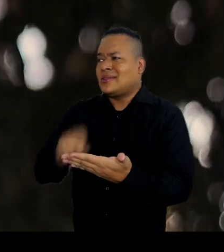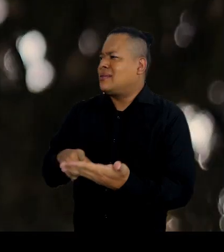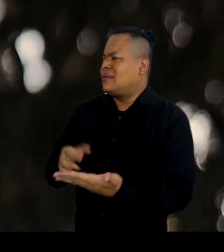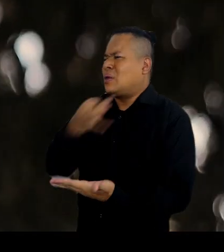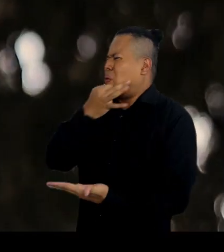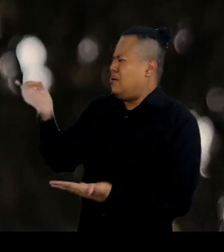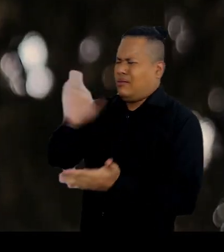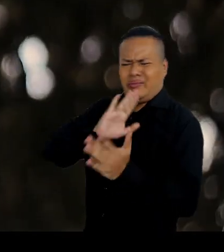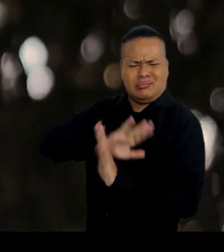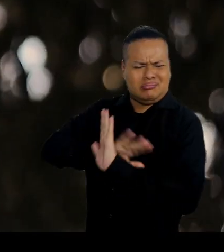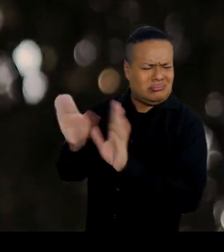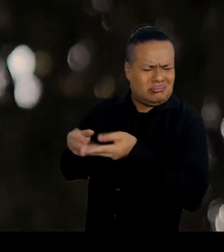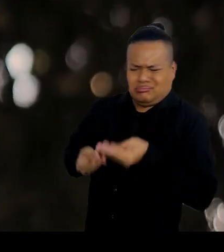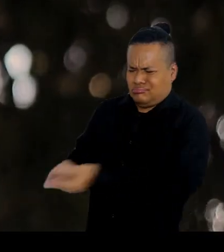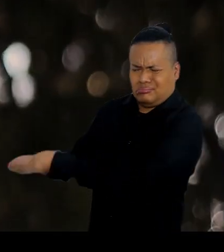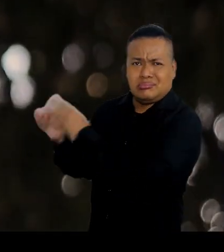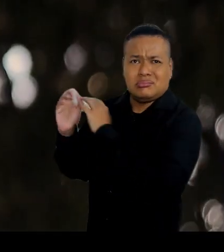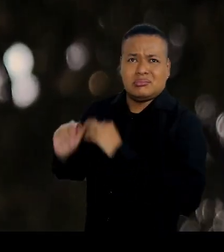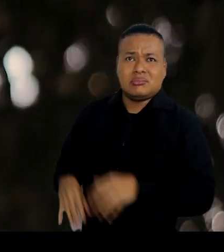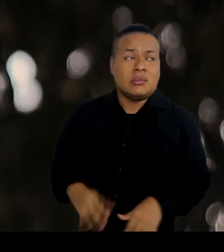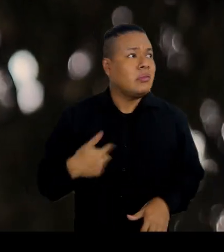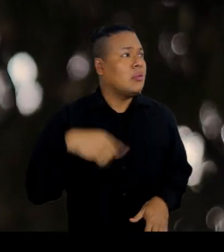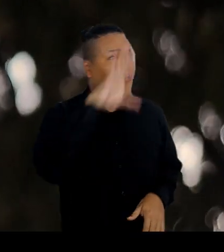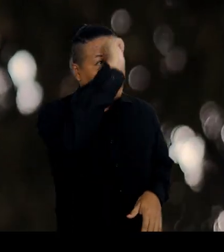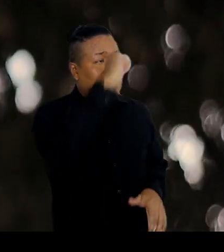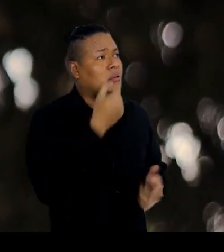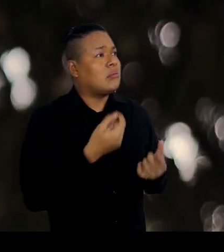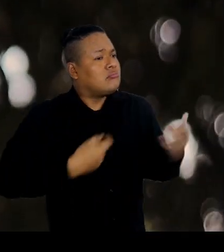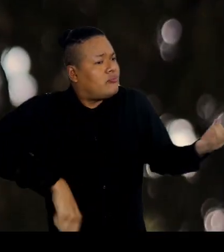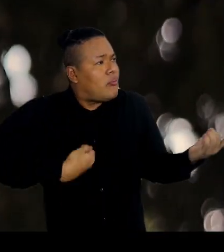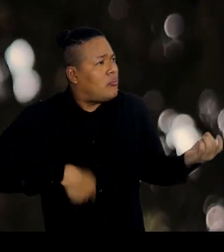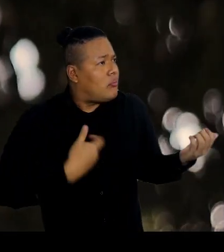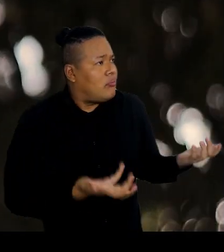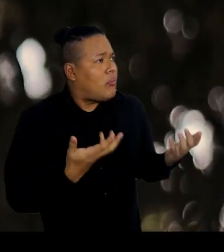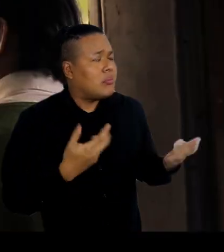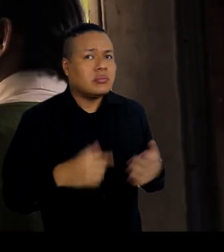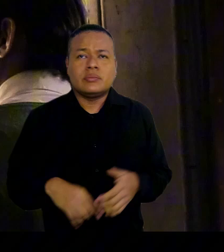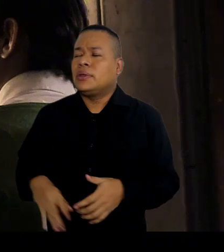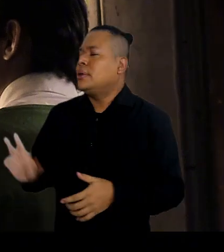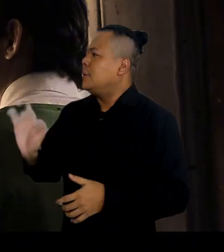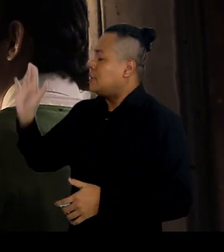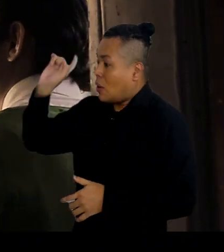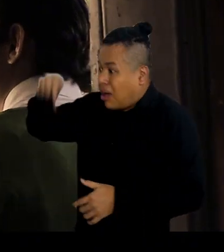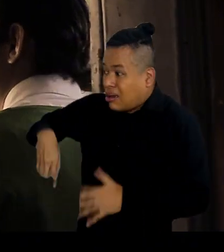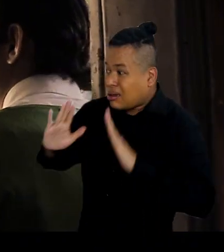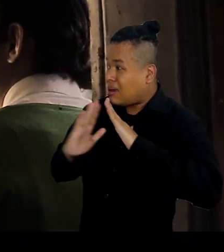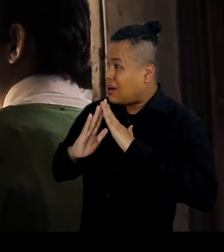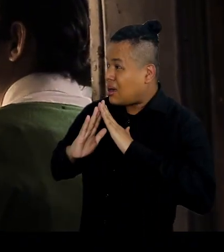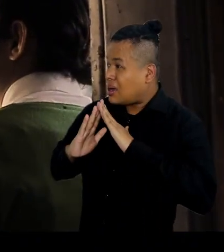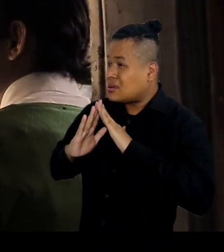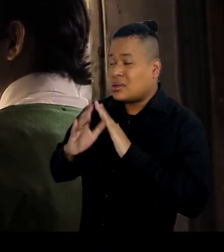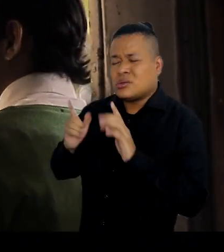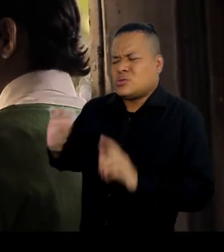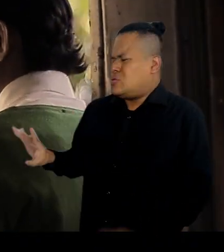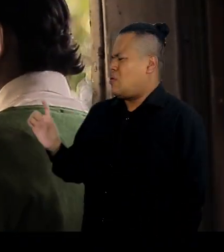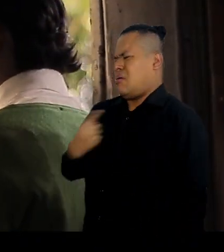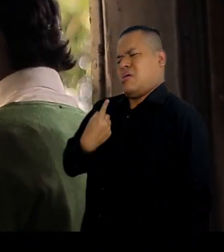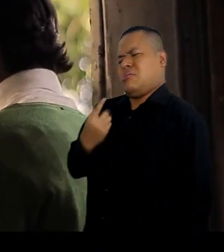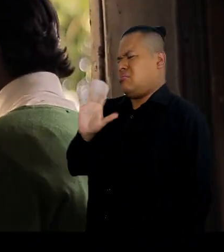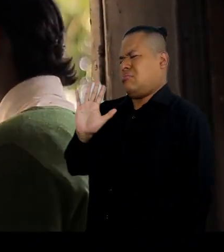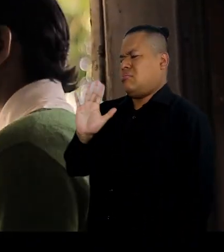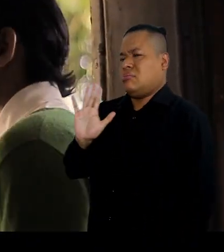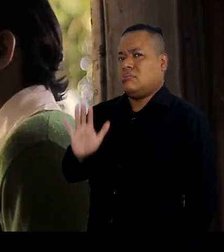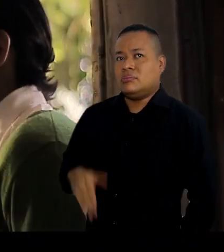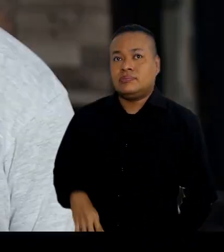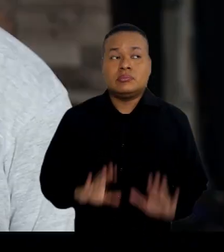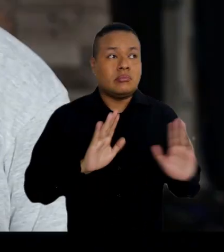Isso aqui tá horrível, Jorginho. Horrível. Então eu vou aprender música, tocar violão. Ah, Jorginho, aqui nessa casa de boêmio já basta eu.